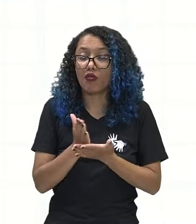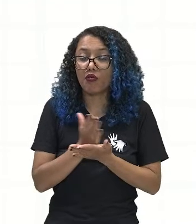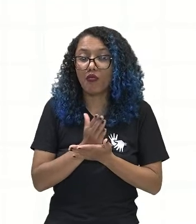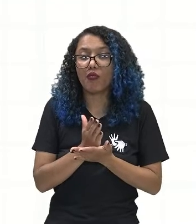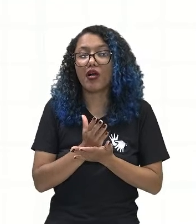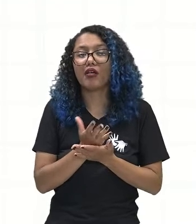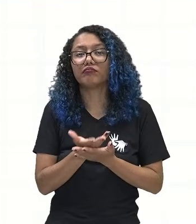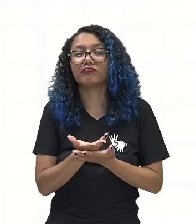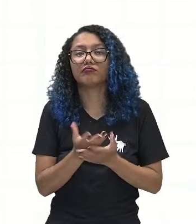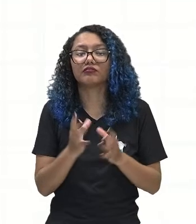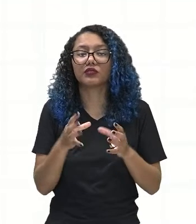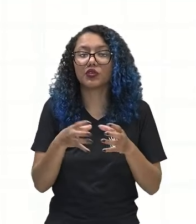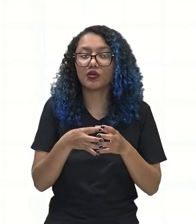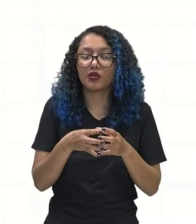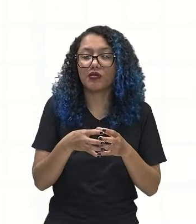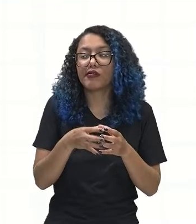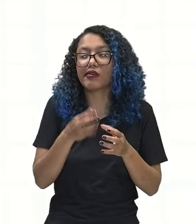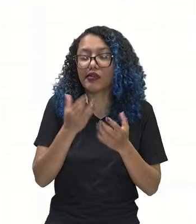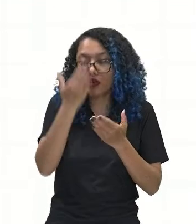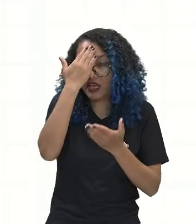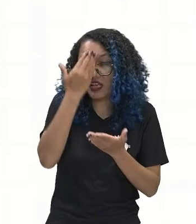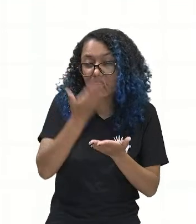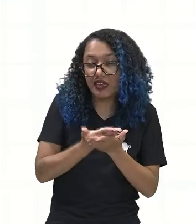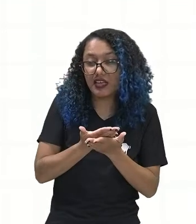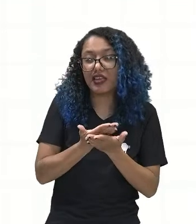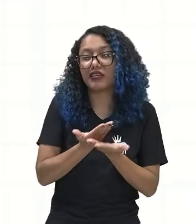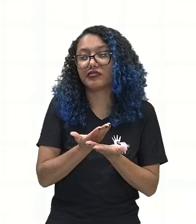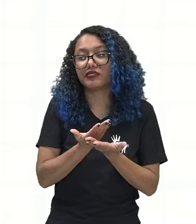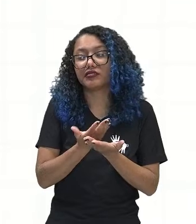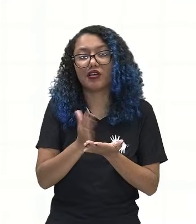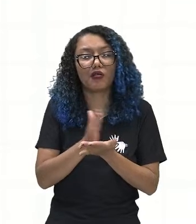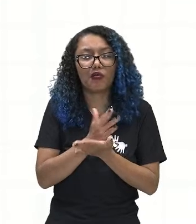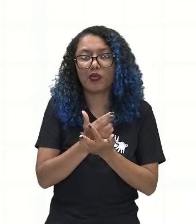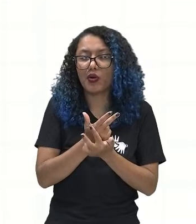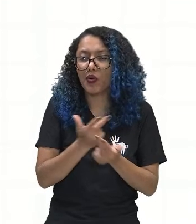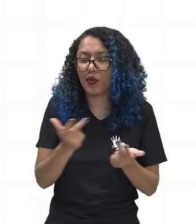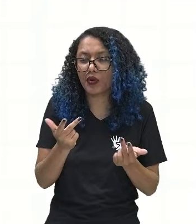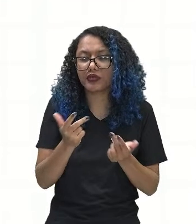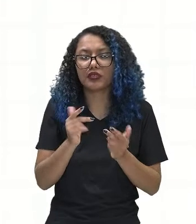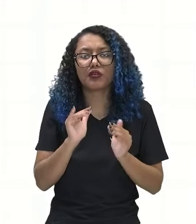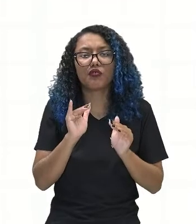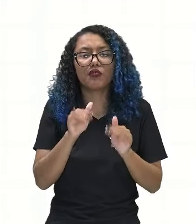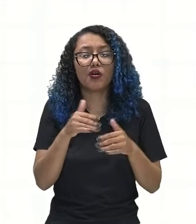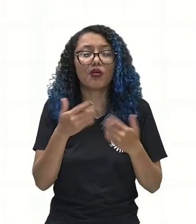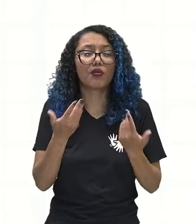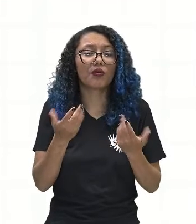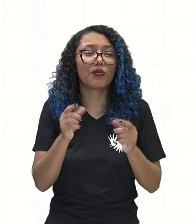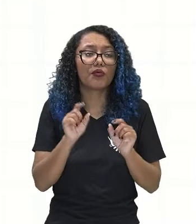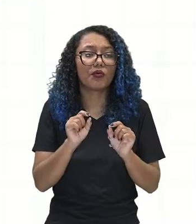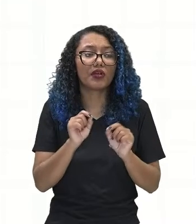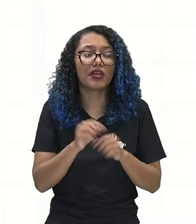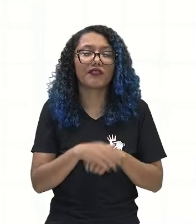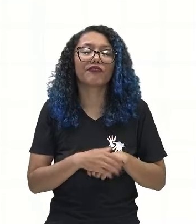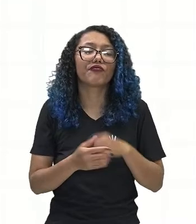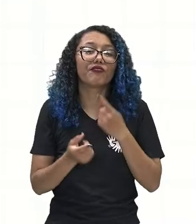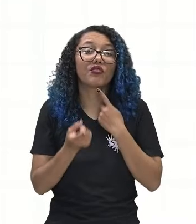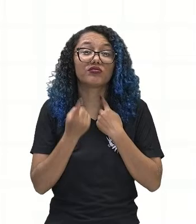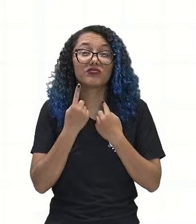ou crença particular, com o objetivo de provocar exatamente esse desejo,